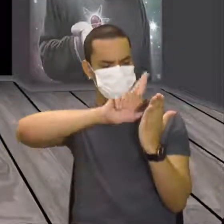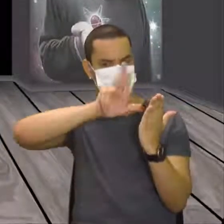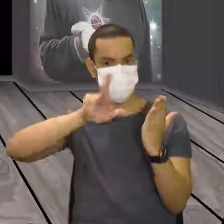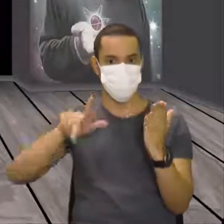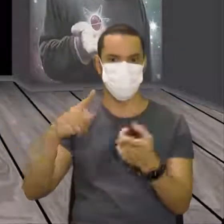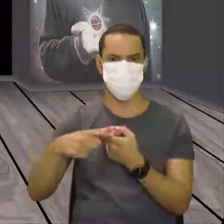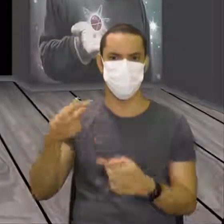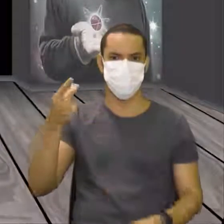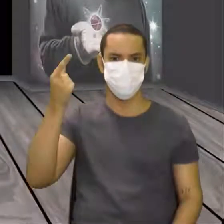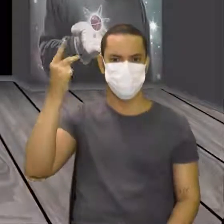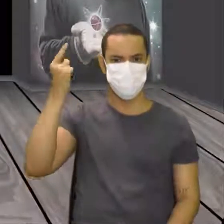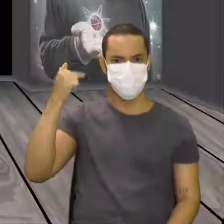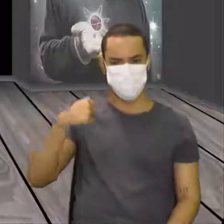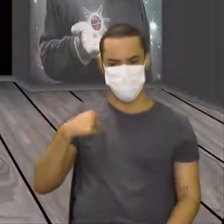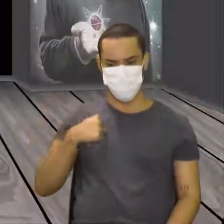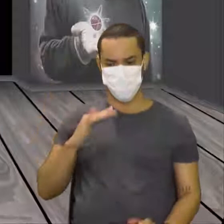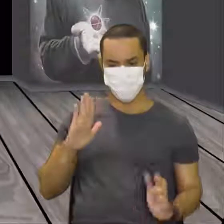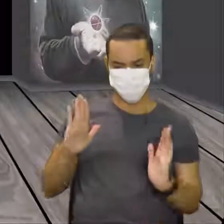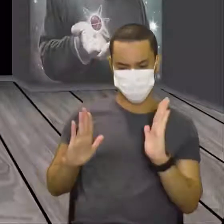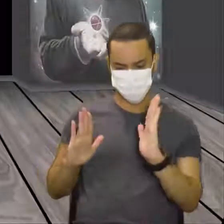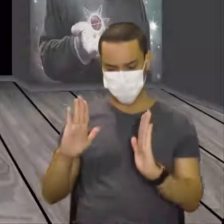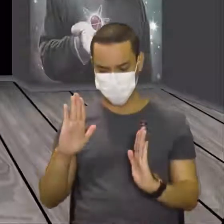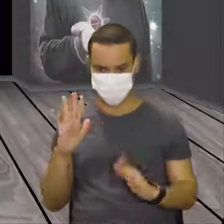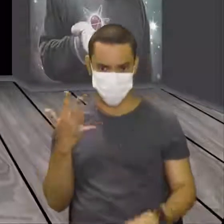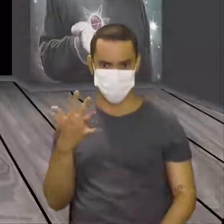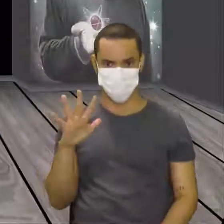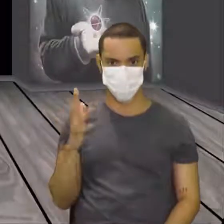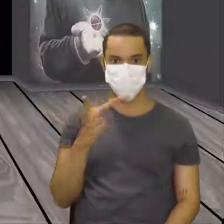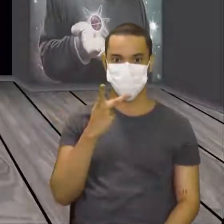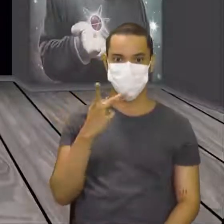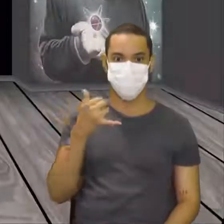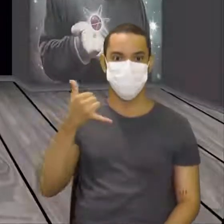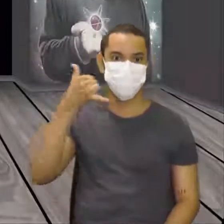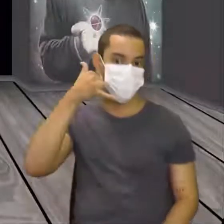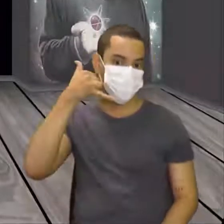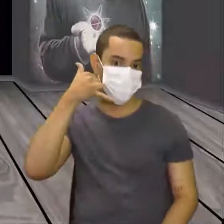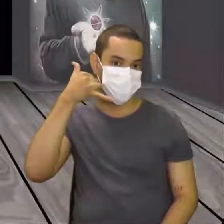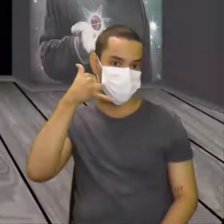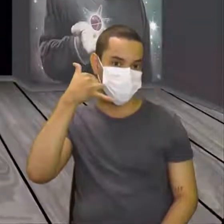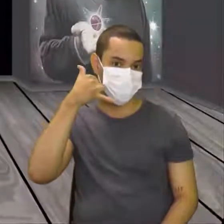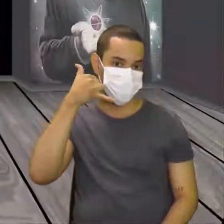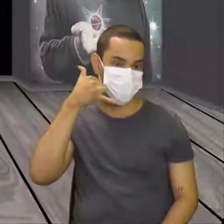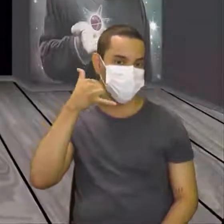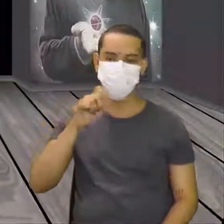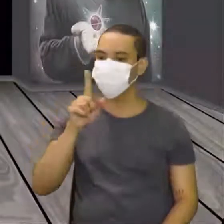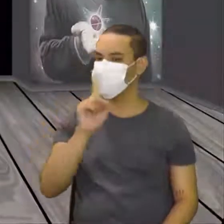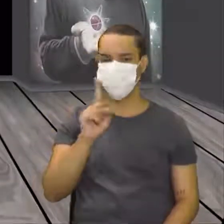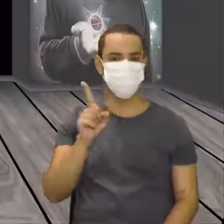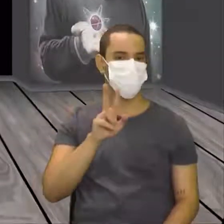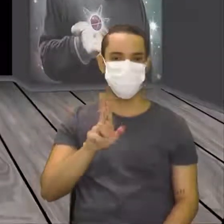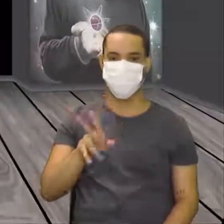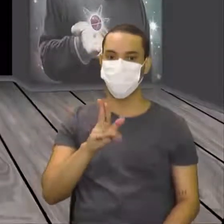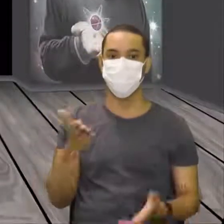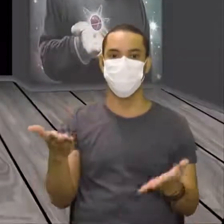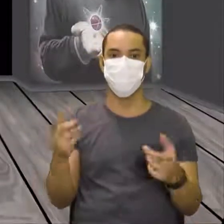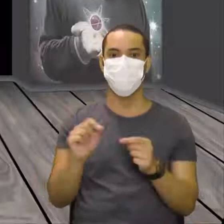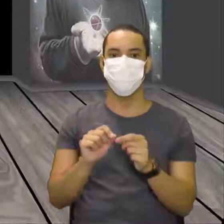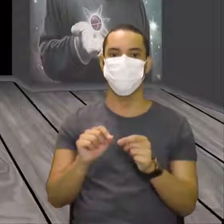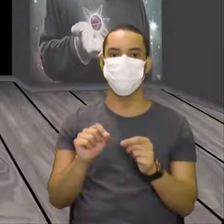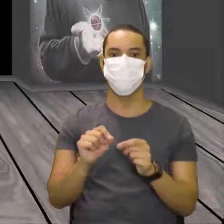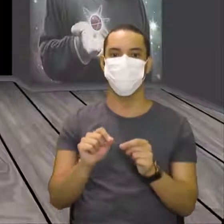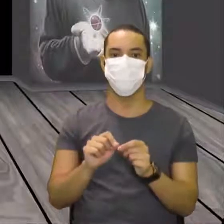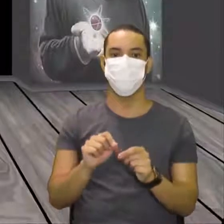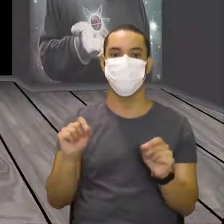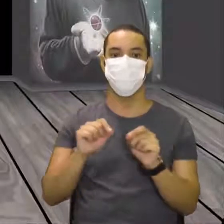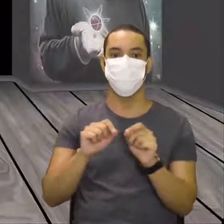eu acho que eu tô nesse meio aí, a gente falava ligação, fazia assim, né? Hoje em dia o pessoal, fala aí, faz